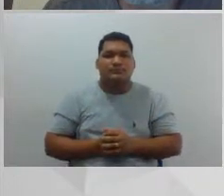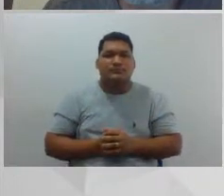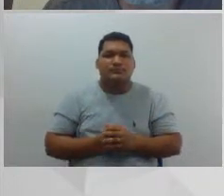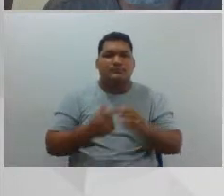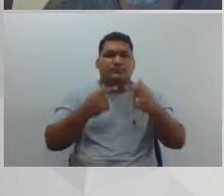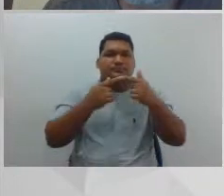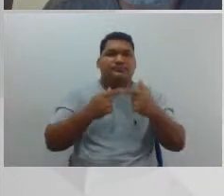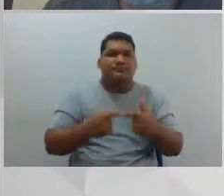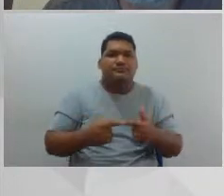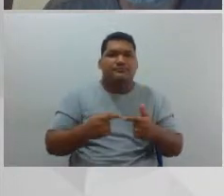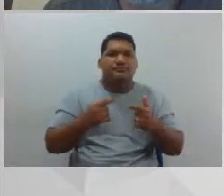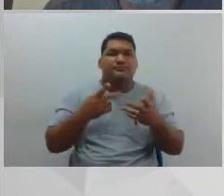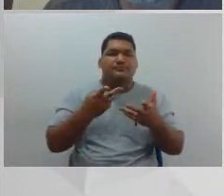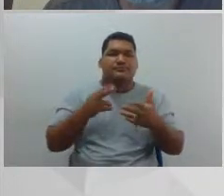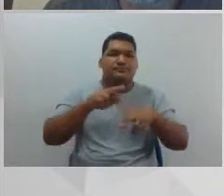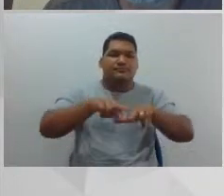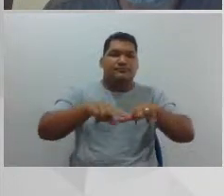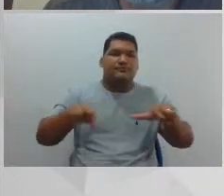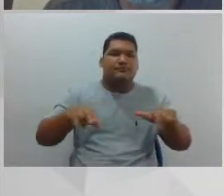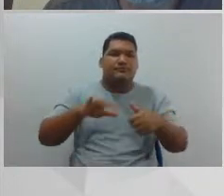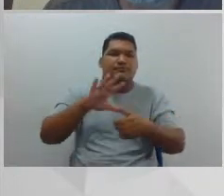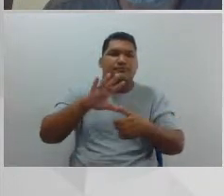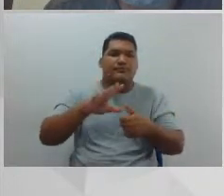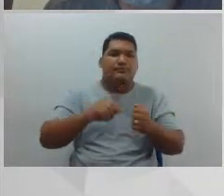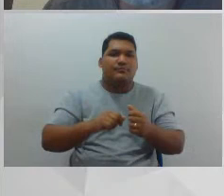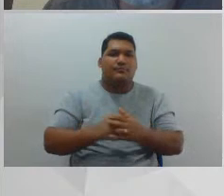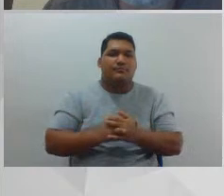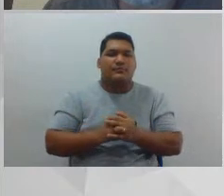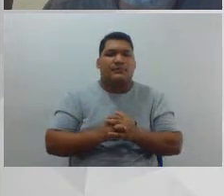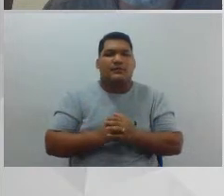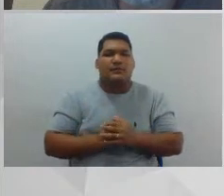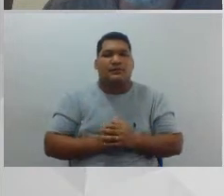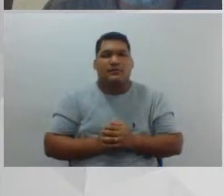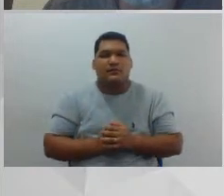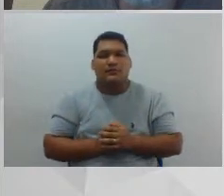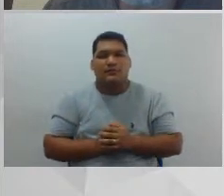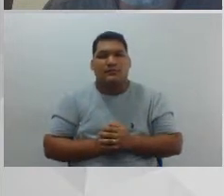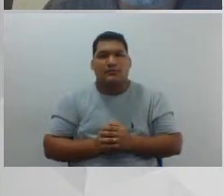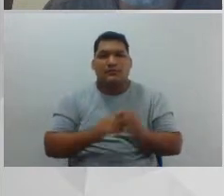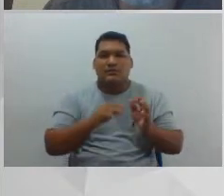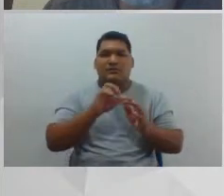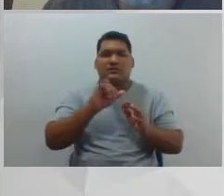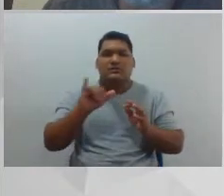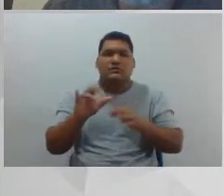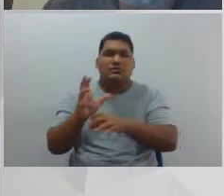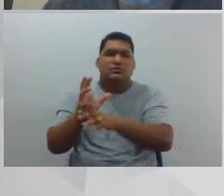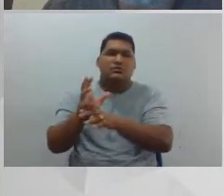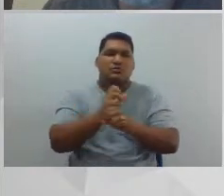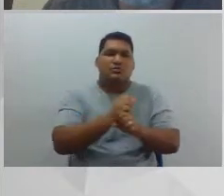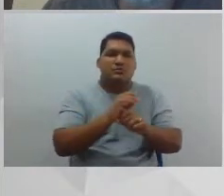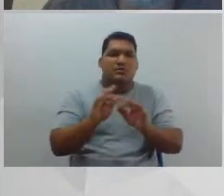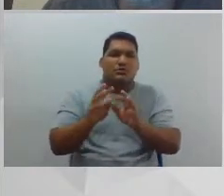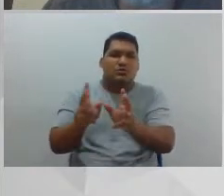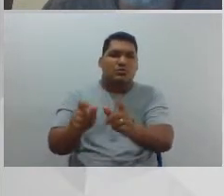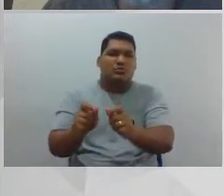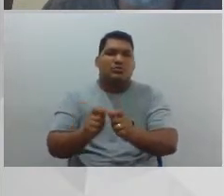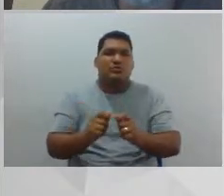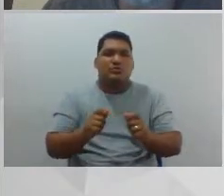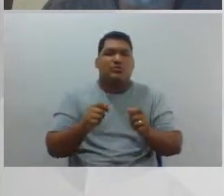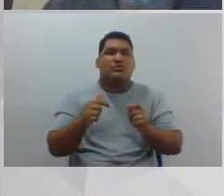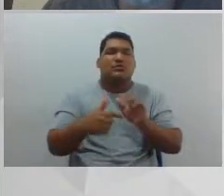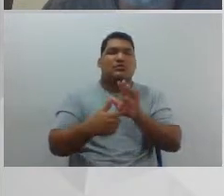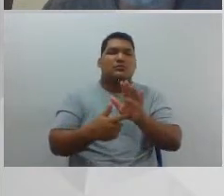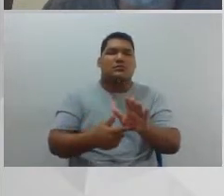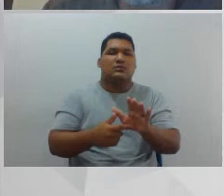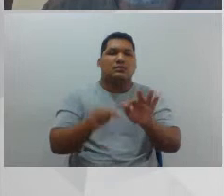Esses são os parâmetros que eu vou ajustar, né, e se soma tudo isso, né, e passa por uma função que gera